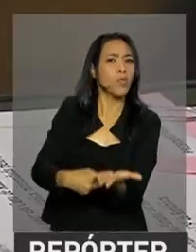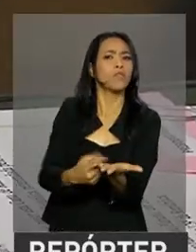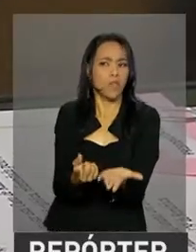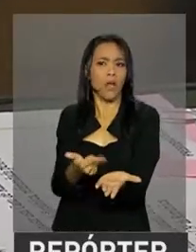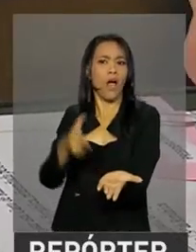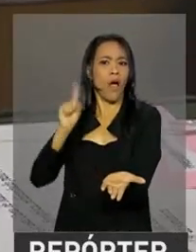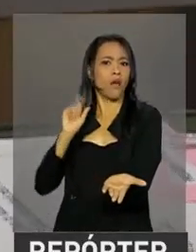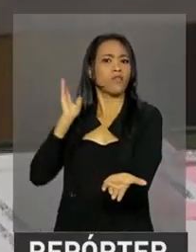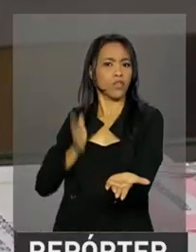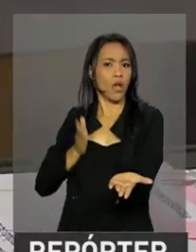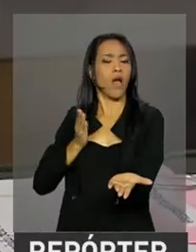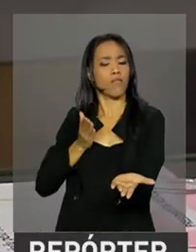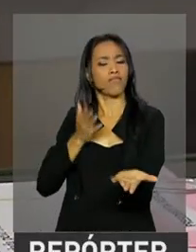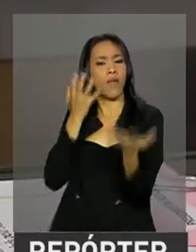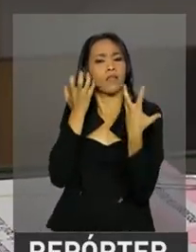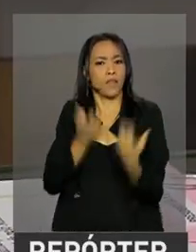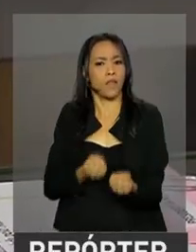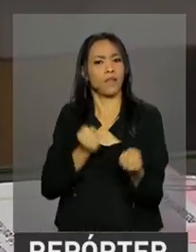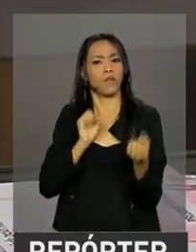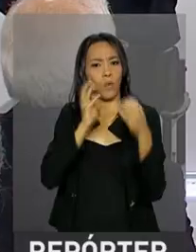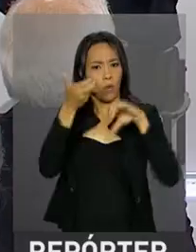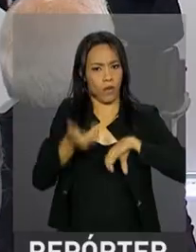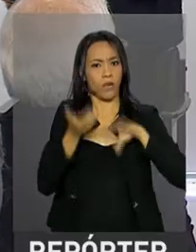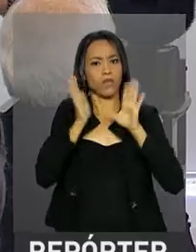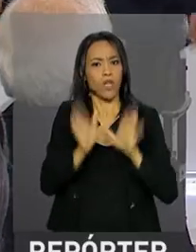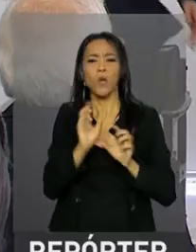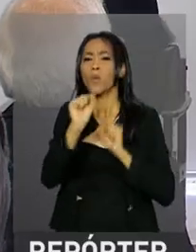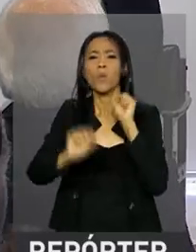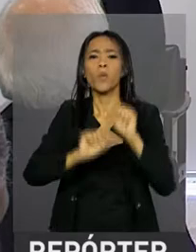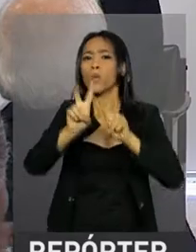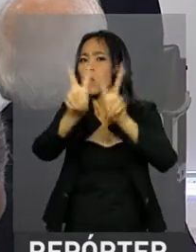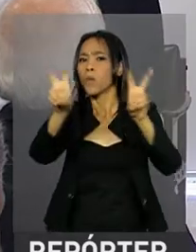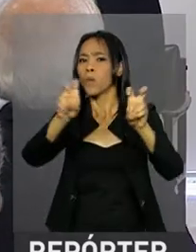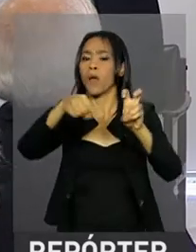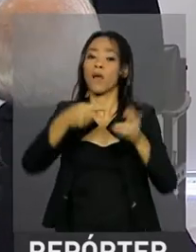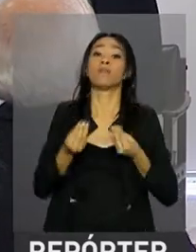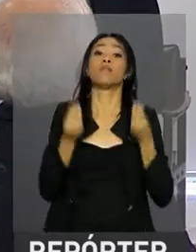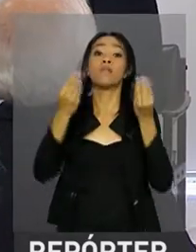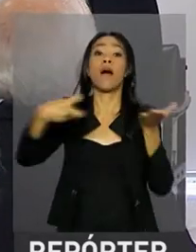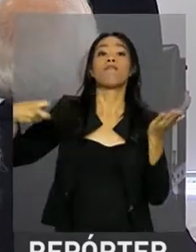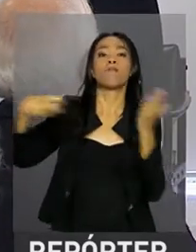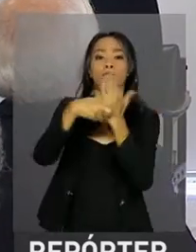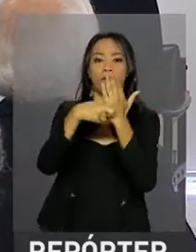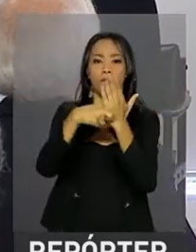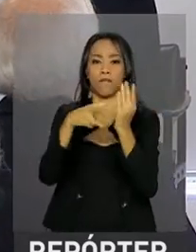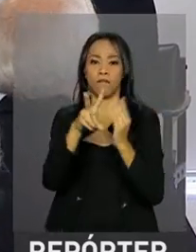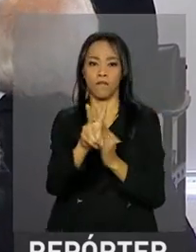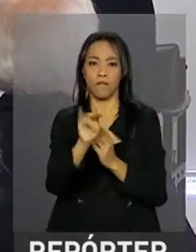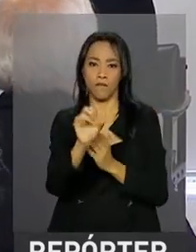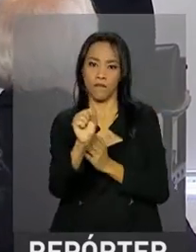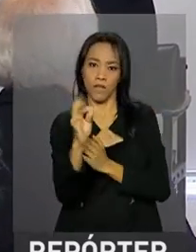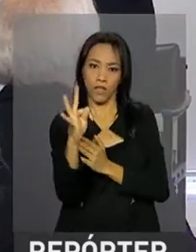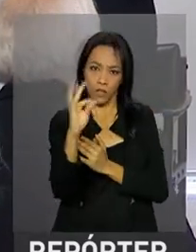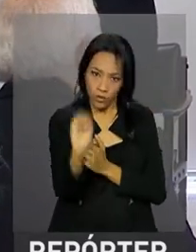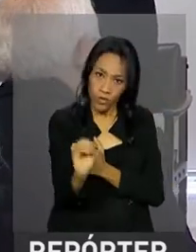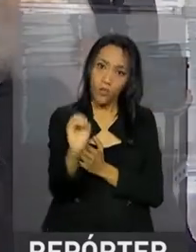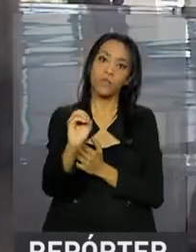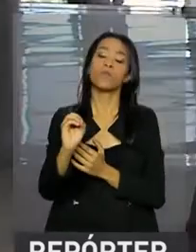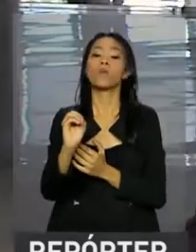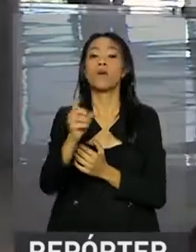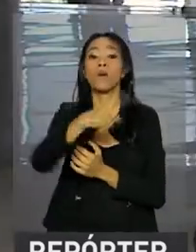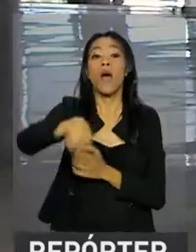Congresso Nacional aqui do Brasil, para concessão de vistos para estudantes dos países membros